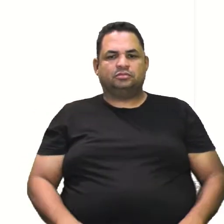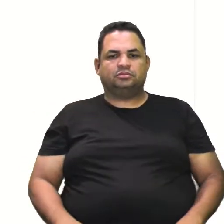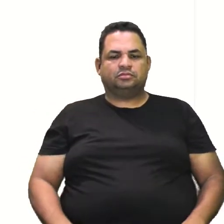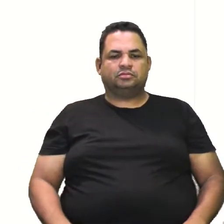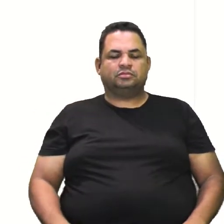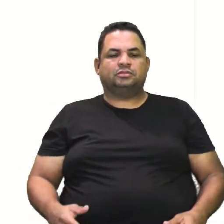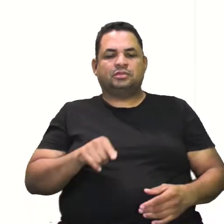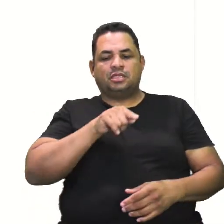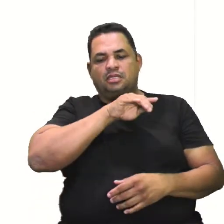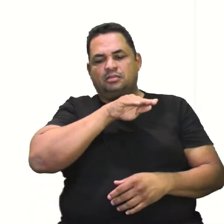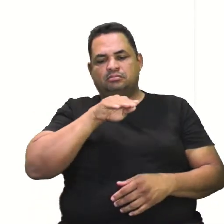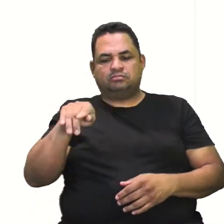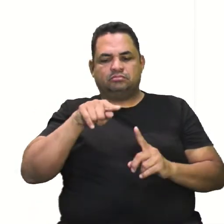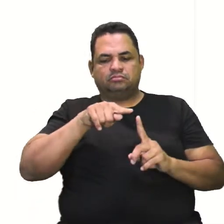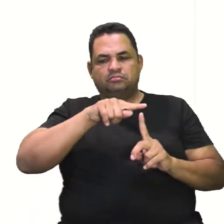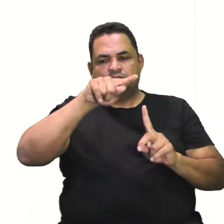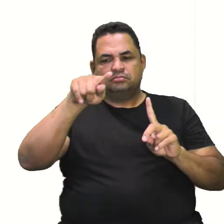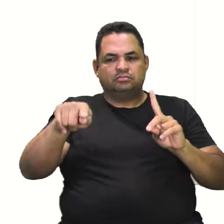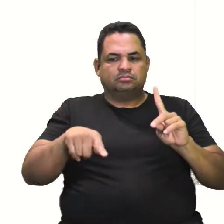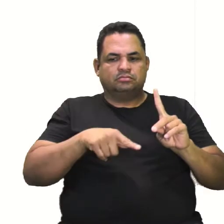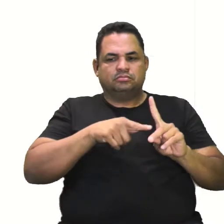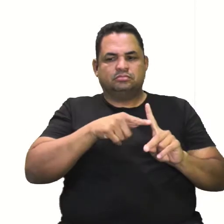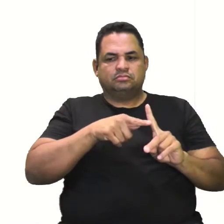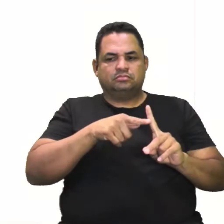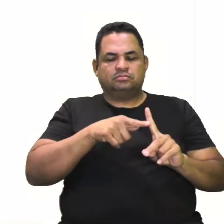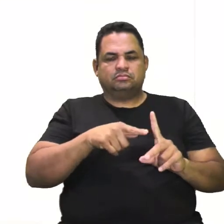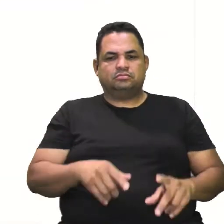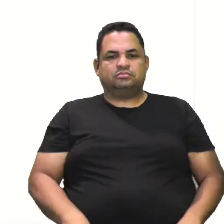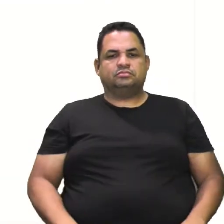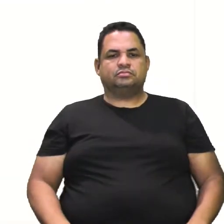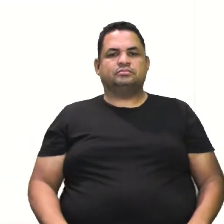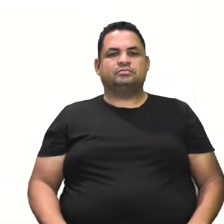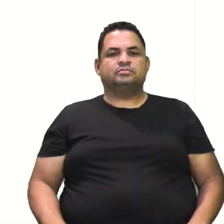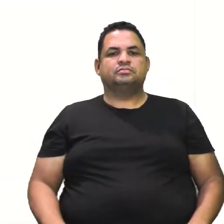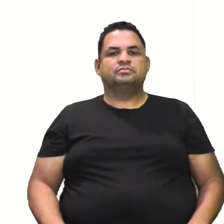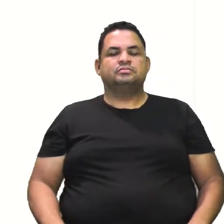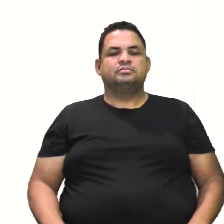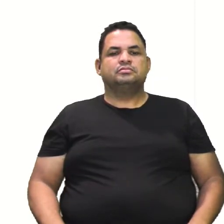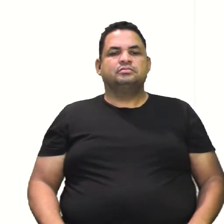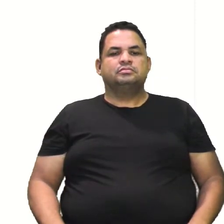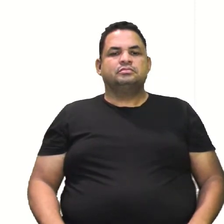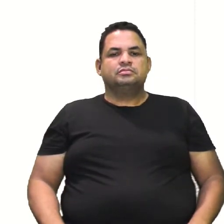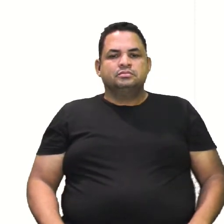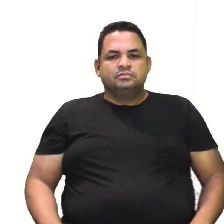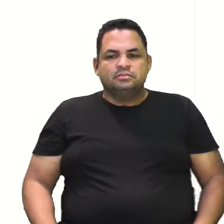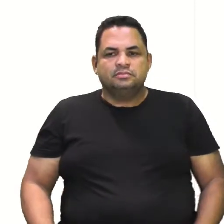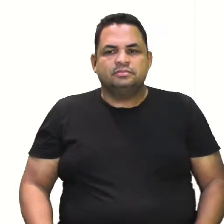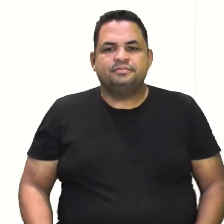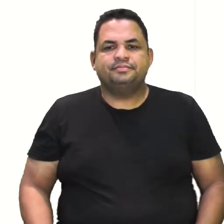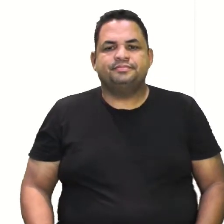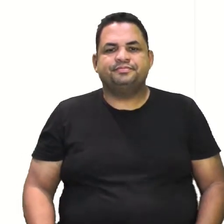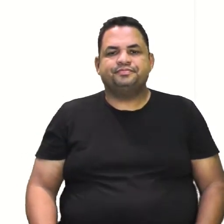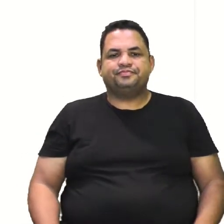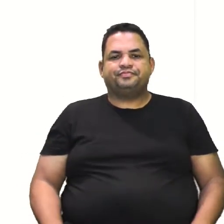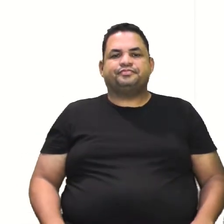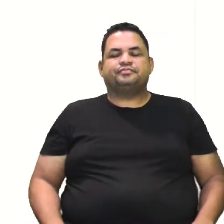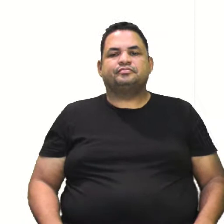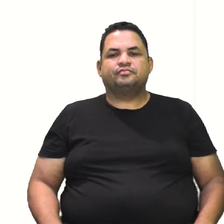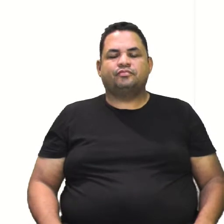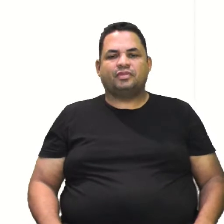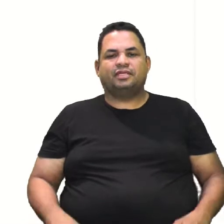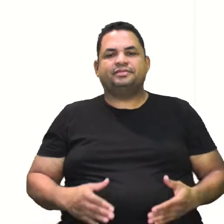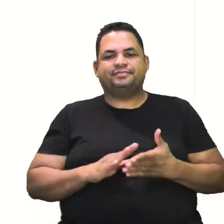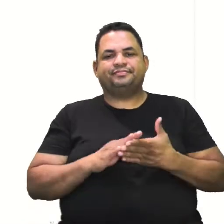reta. Agora entre reta e circunferência. Muito bem. Na verdade, na reta e no ponto a gente só calculou a distância entre eles, né?